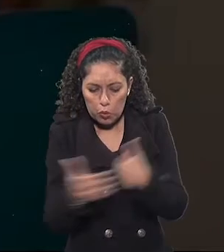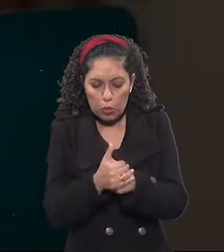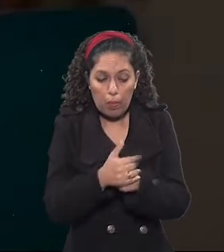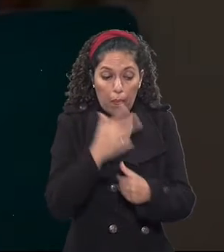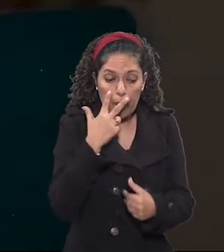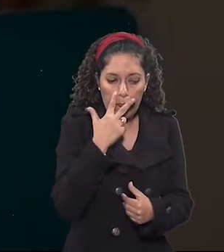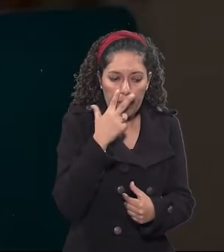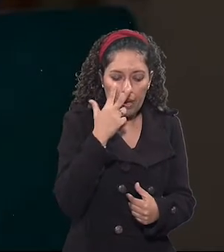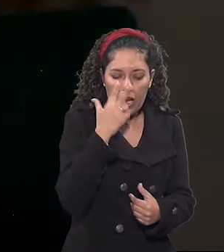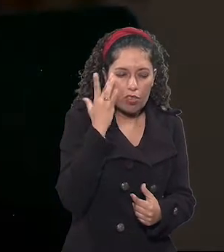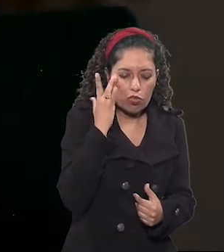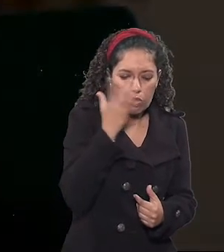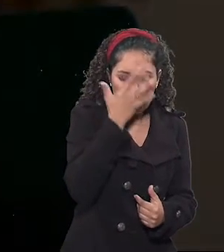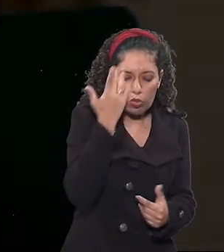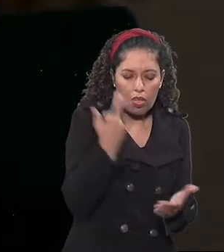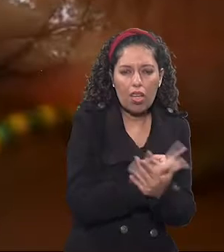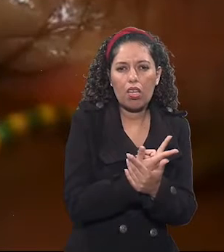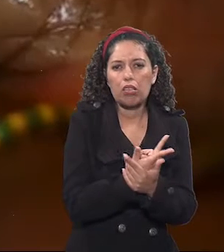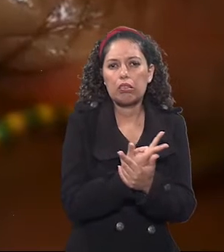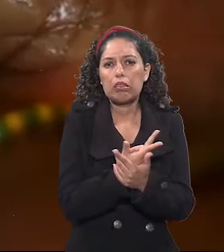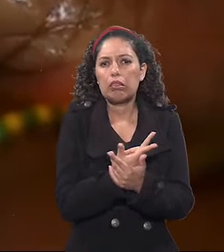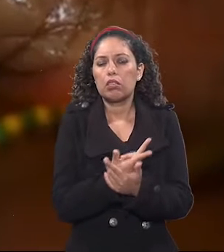que houve um combate.